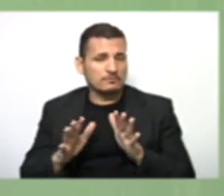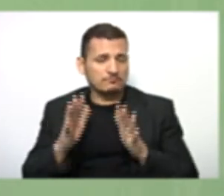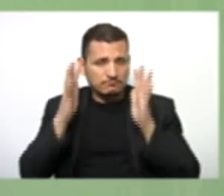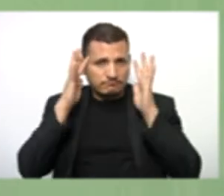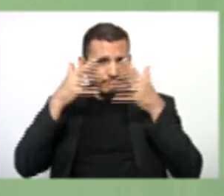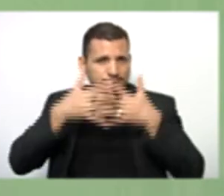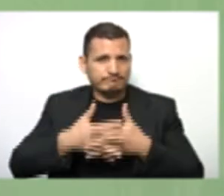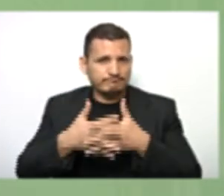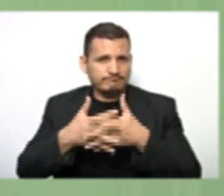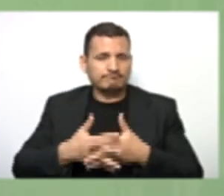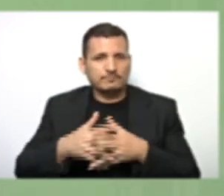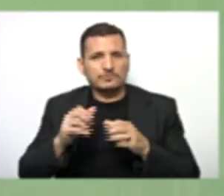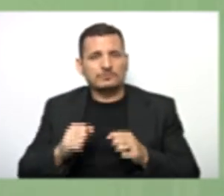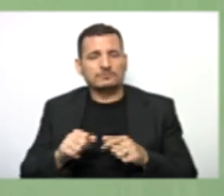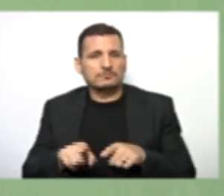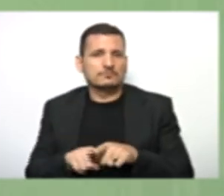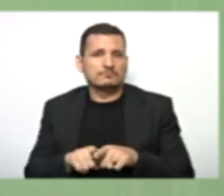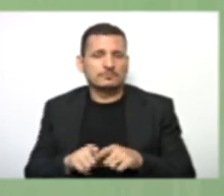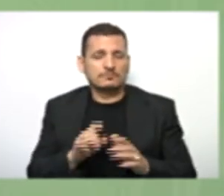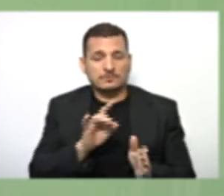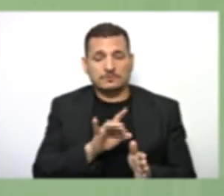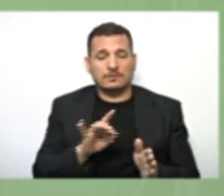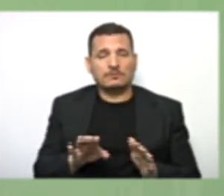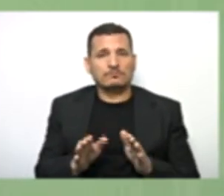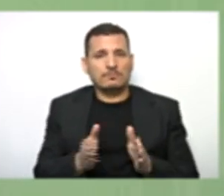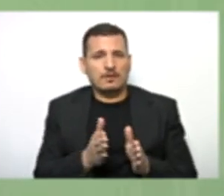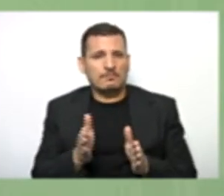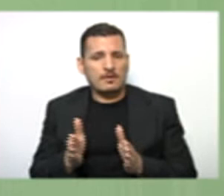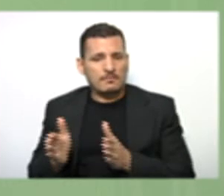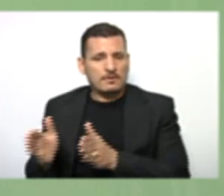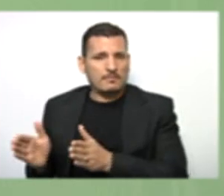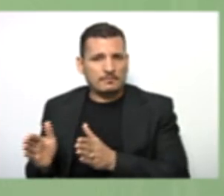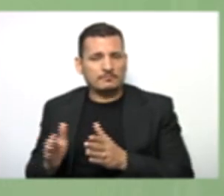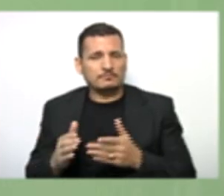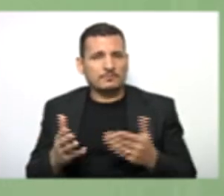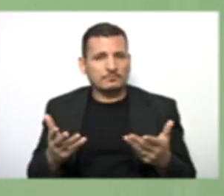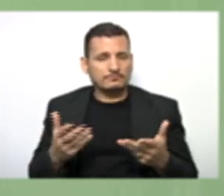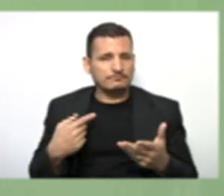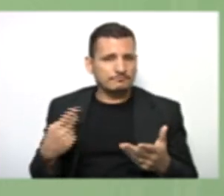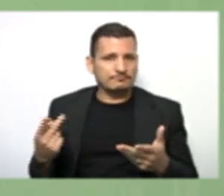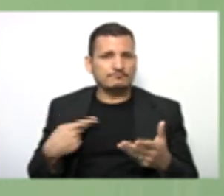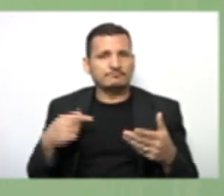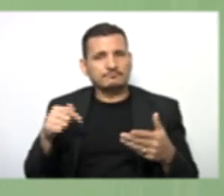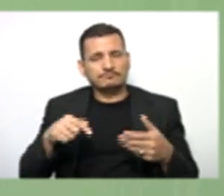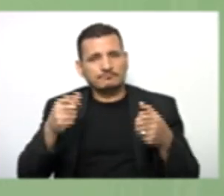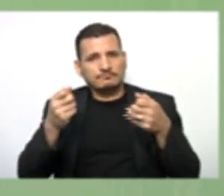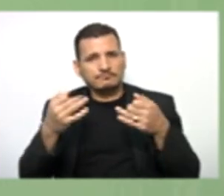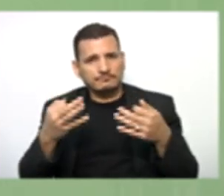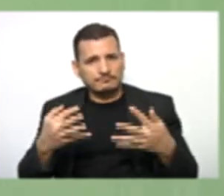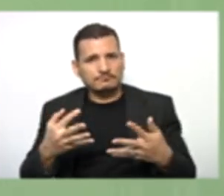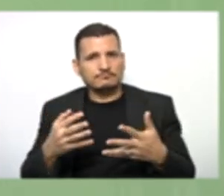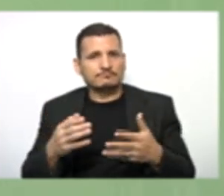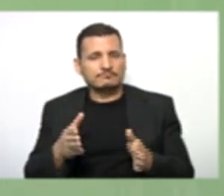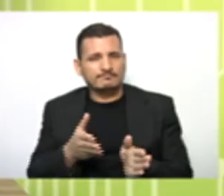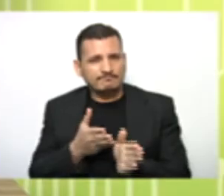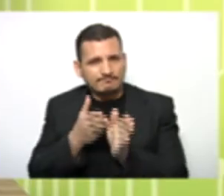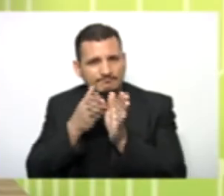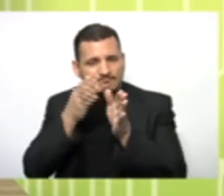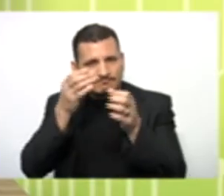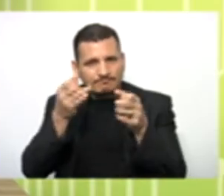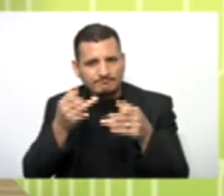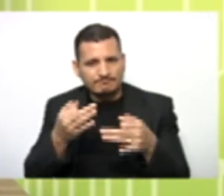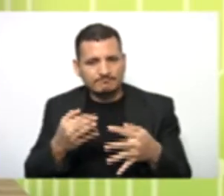bem confusãozinha. entendido a separação de cada um, né, Isso aí, professor? a gente está aqui para isso, para justamente fazer esse alinhamento